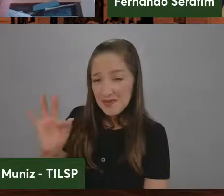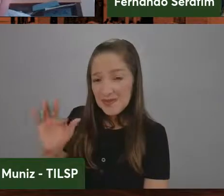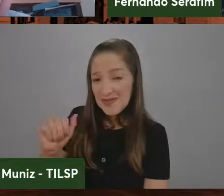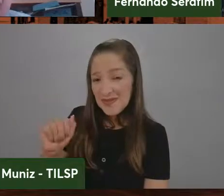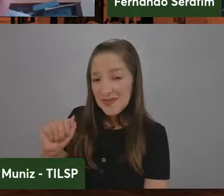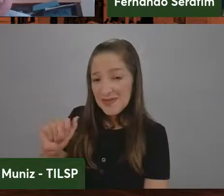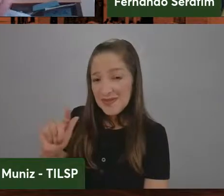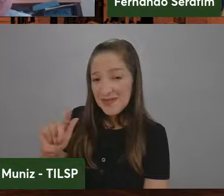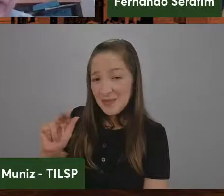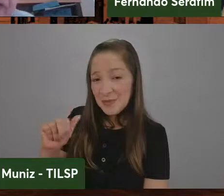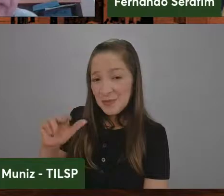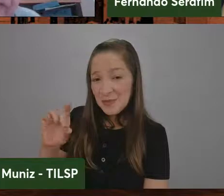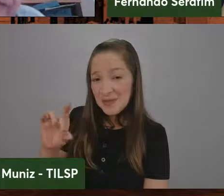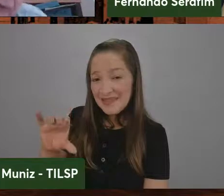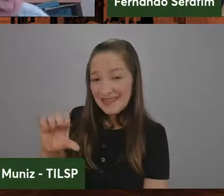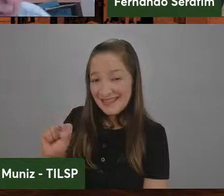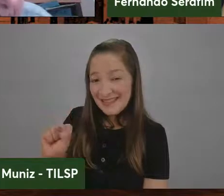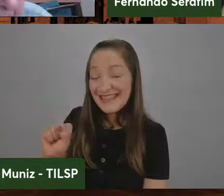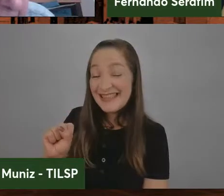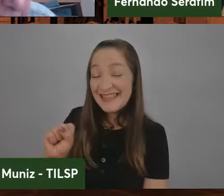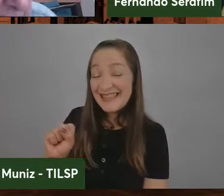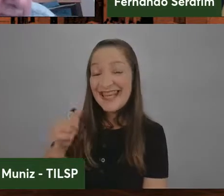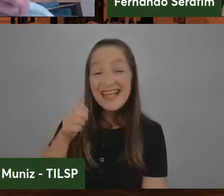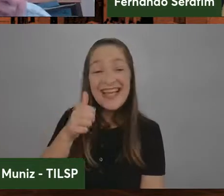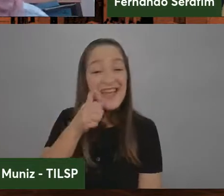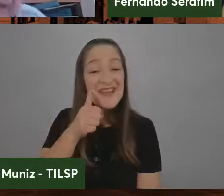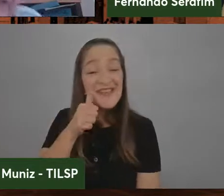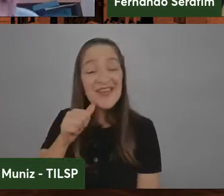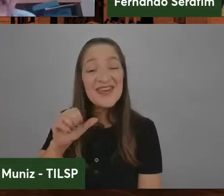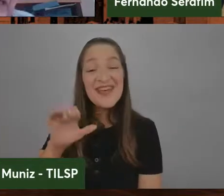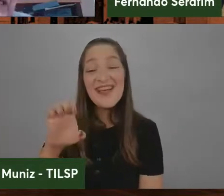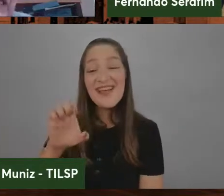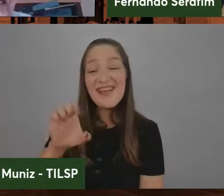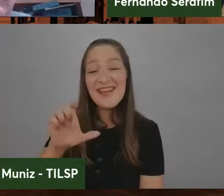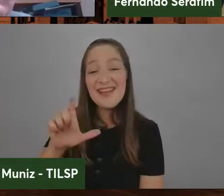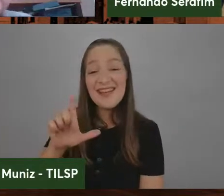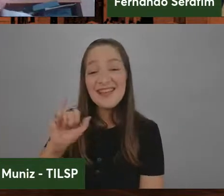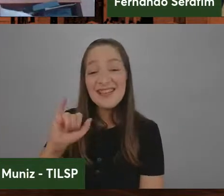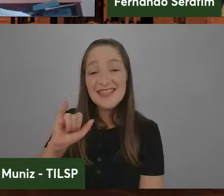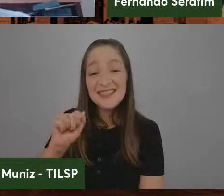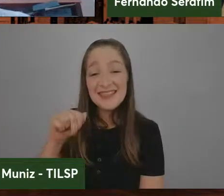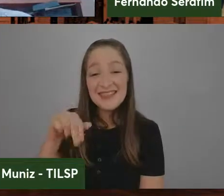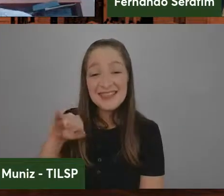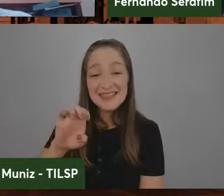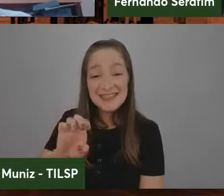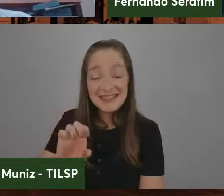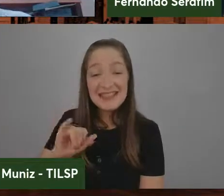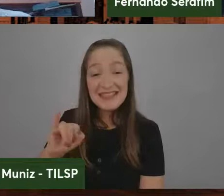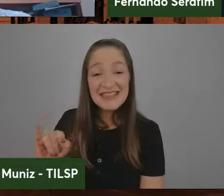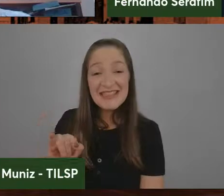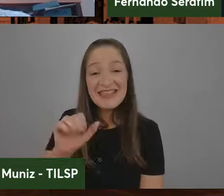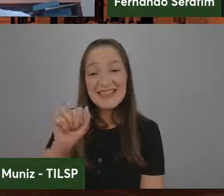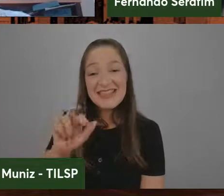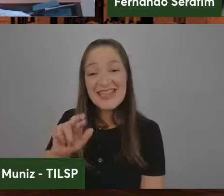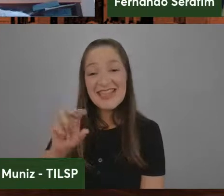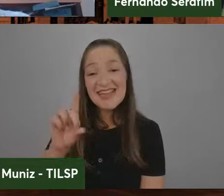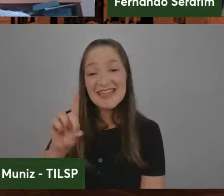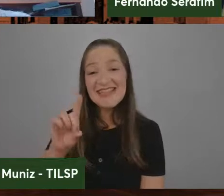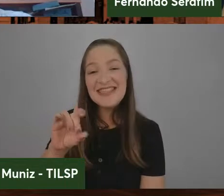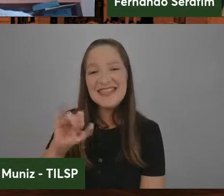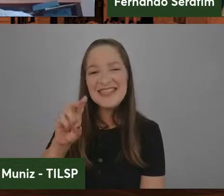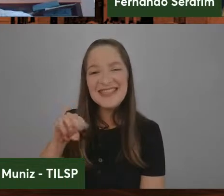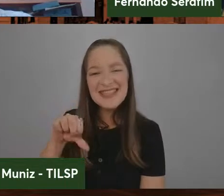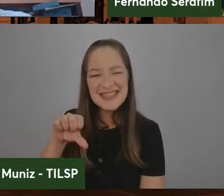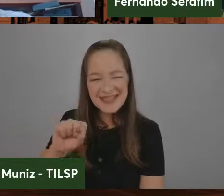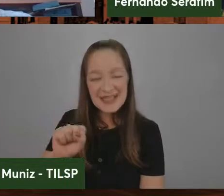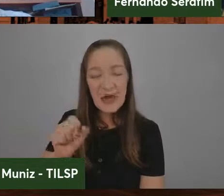A Eliane Jardim. Foi muito interessante. Eu não quis nenhum desses... Nem no teatro,